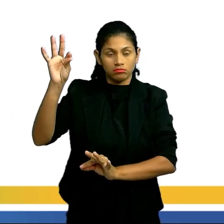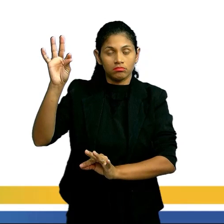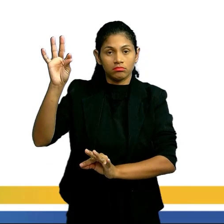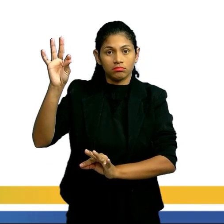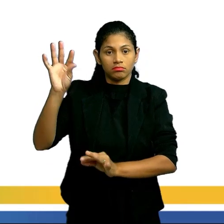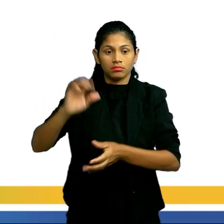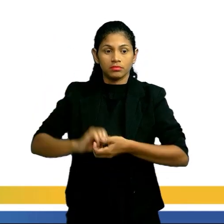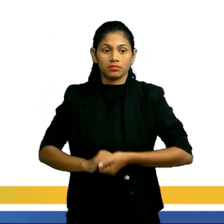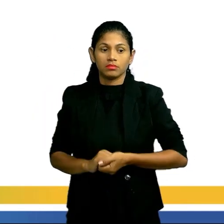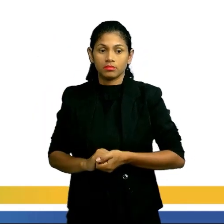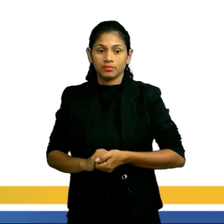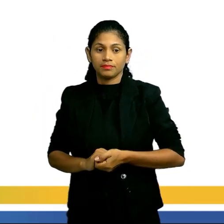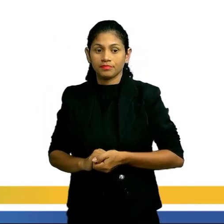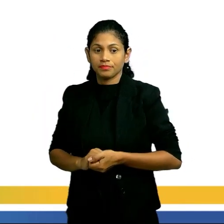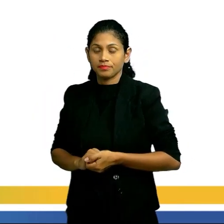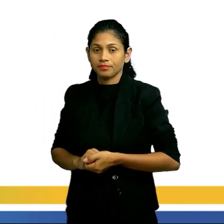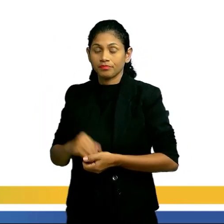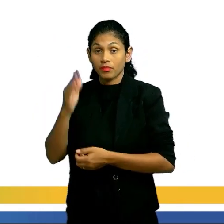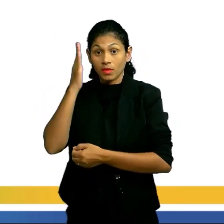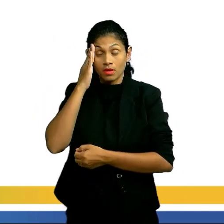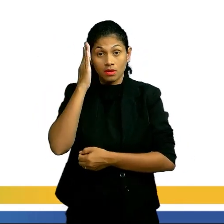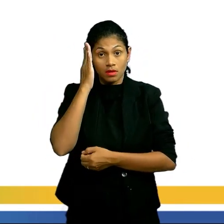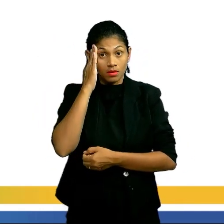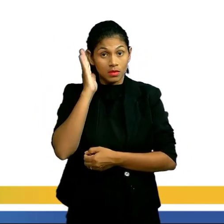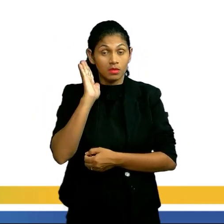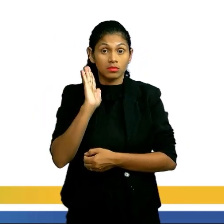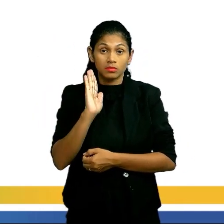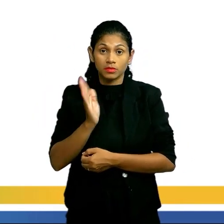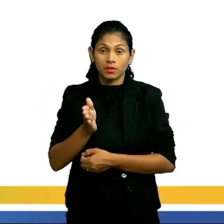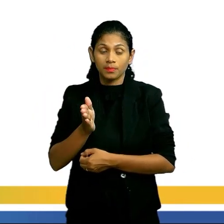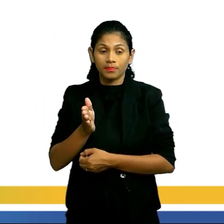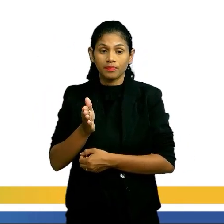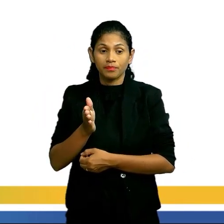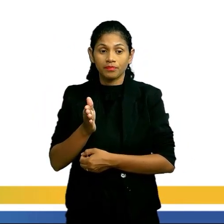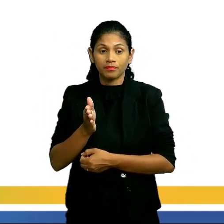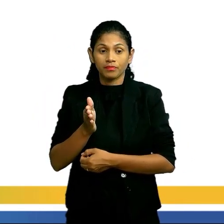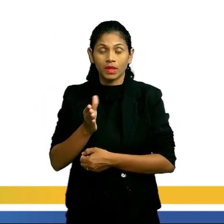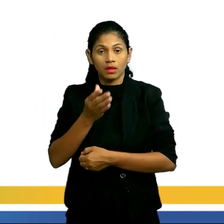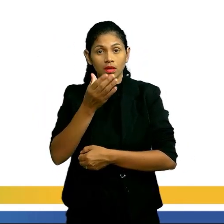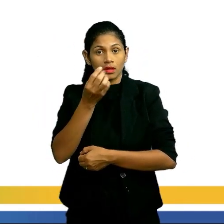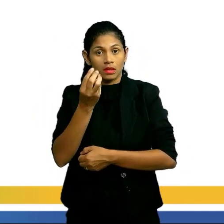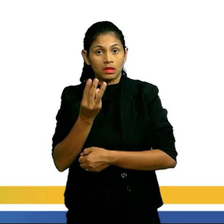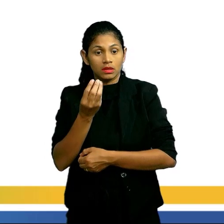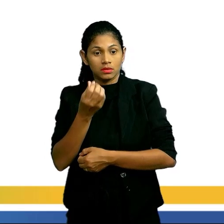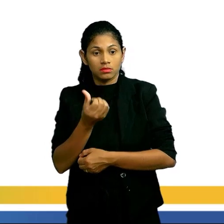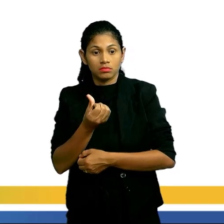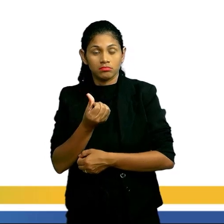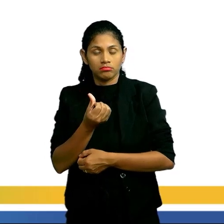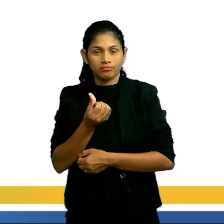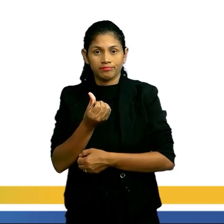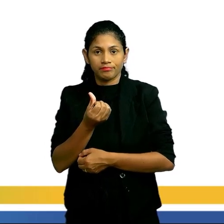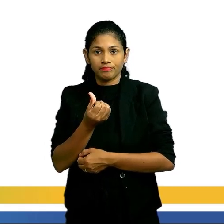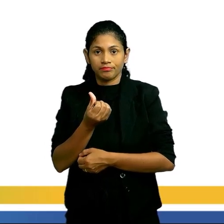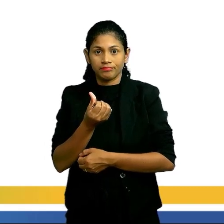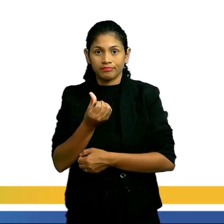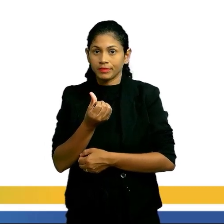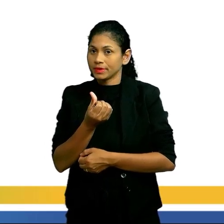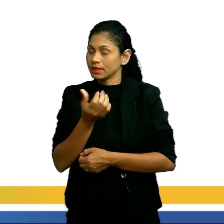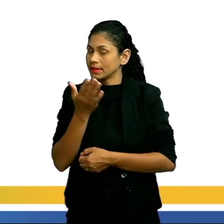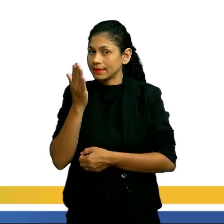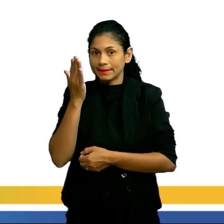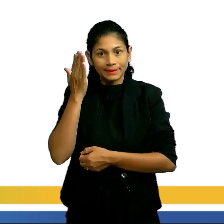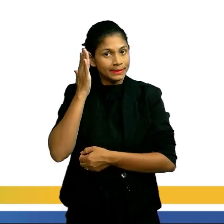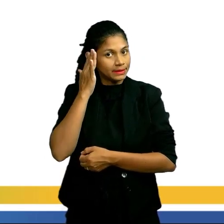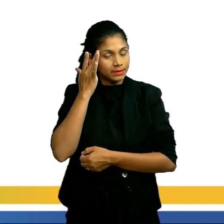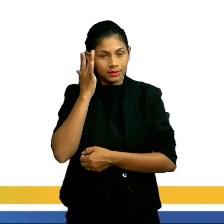ok? Nós sabemos que o volume é 36, não sabemos ainda a área da